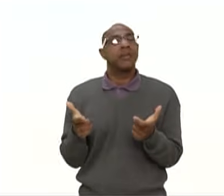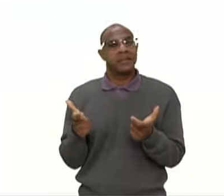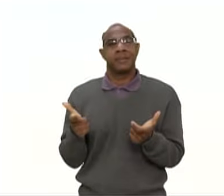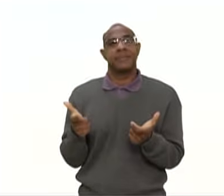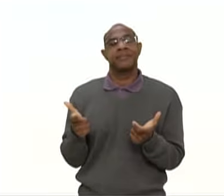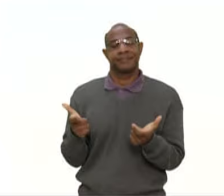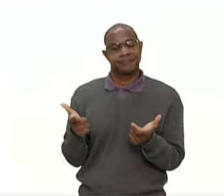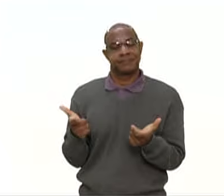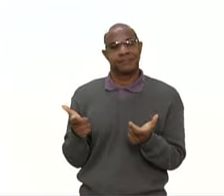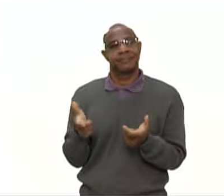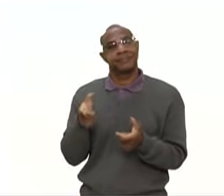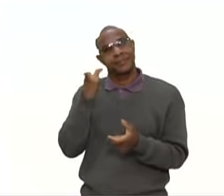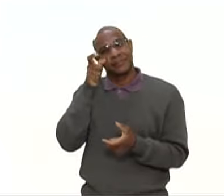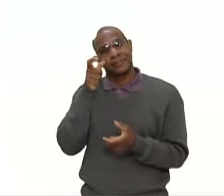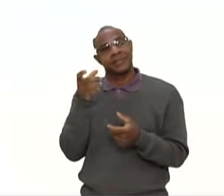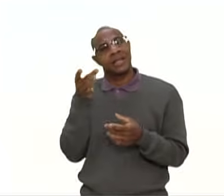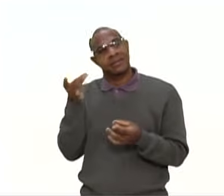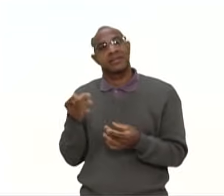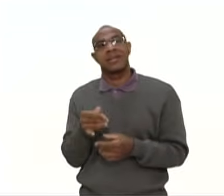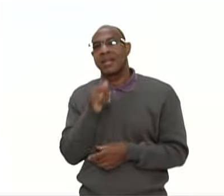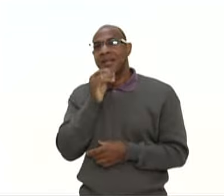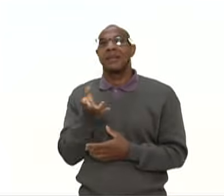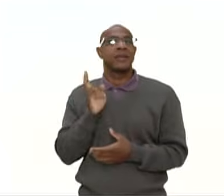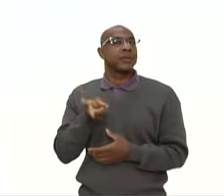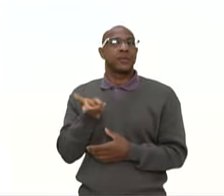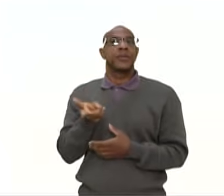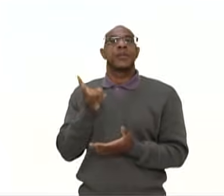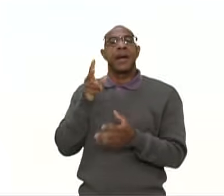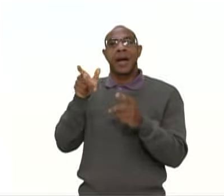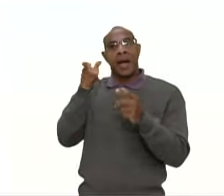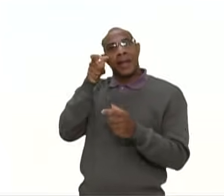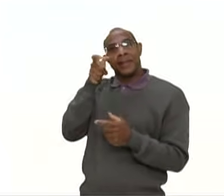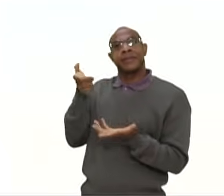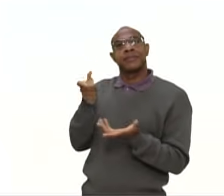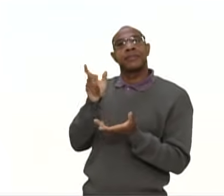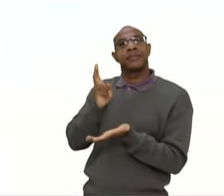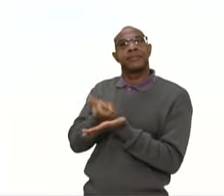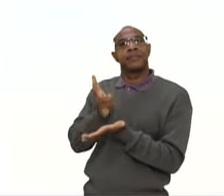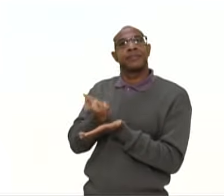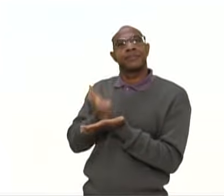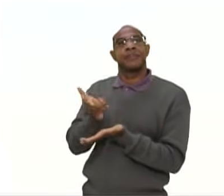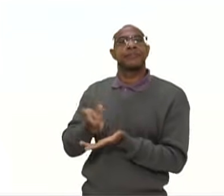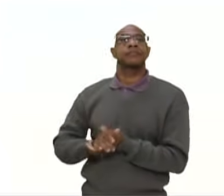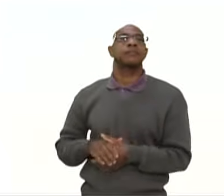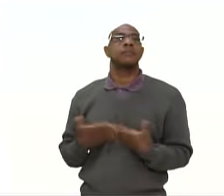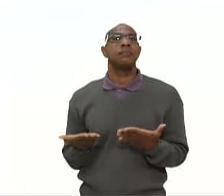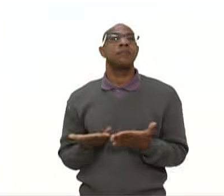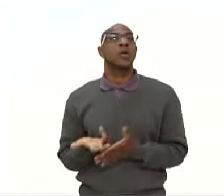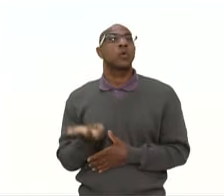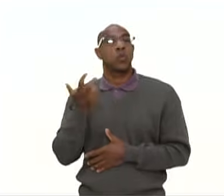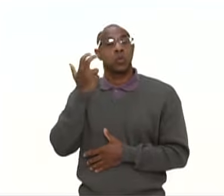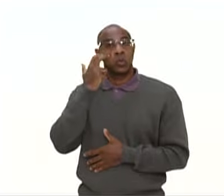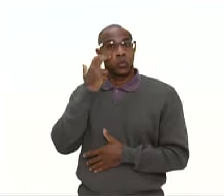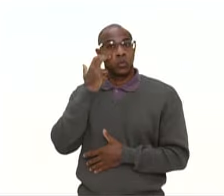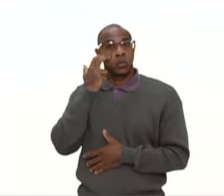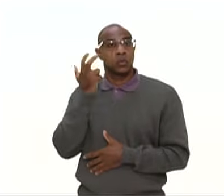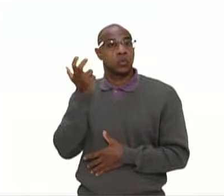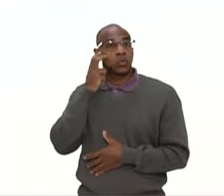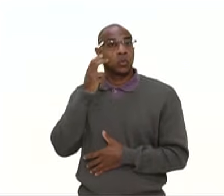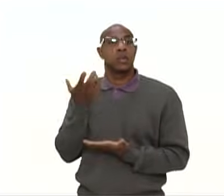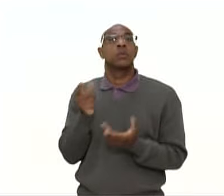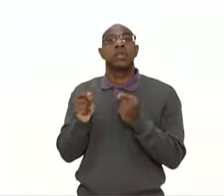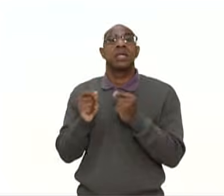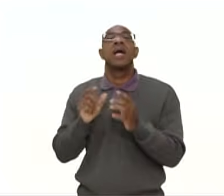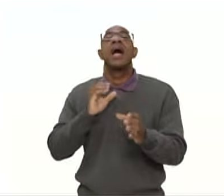interesse. Então, todo mundo lá assistindo a mesma coisa. E cultura de massa é produzida pelos meios de comunicação